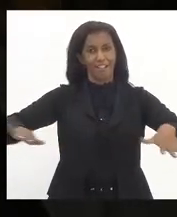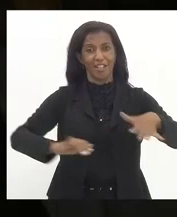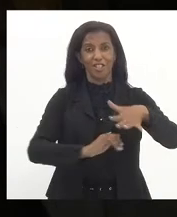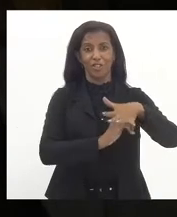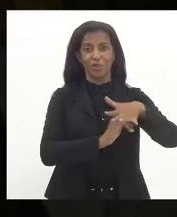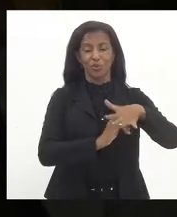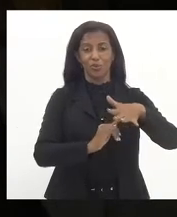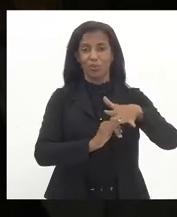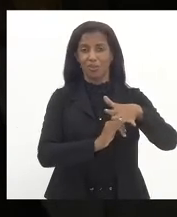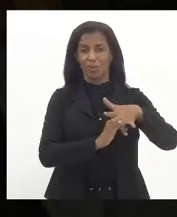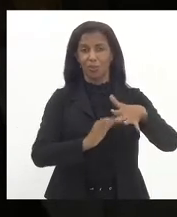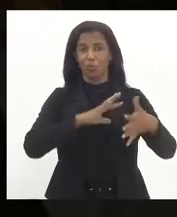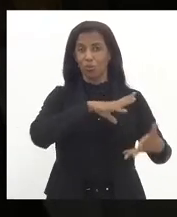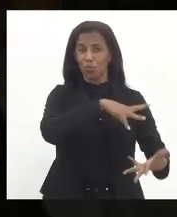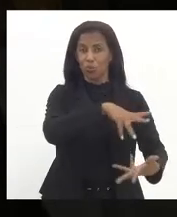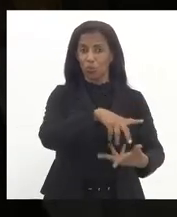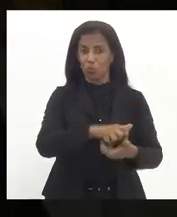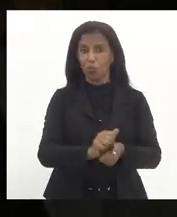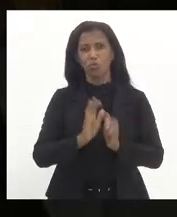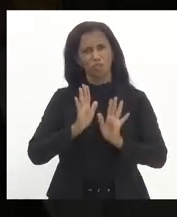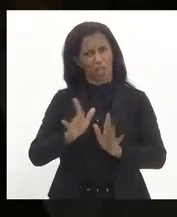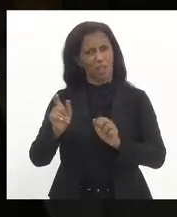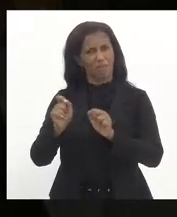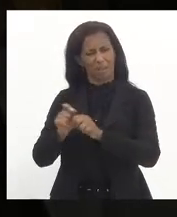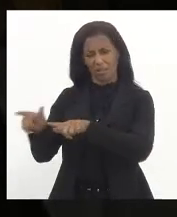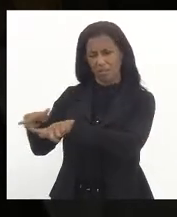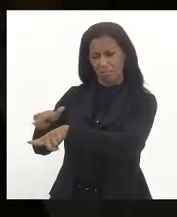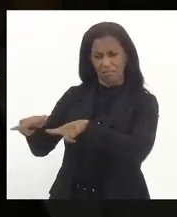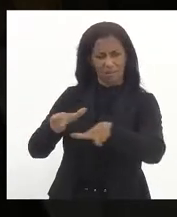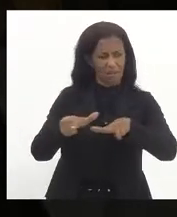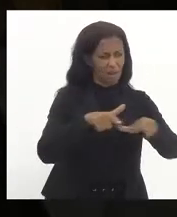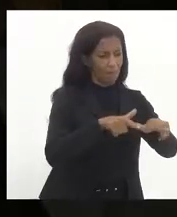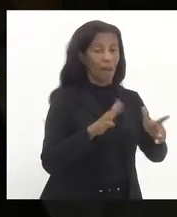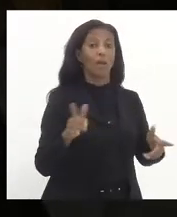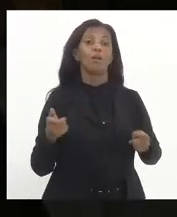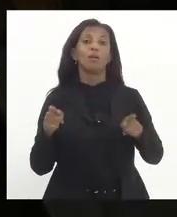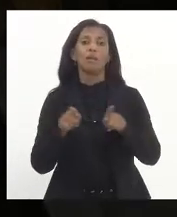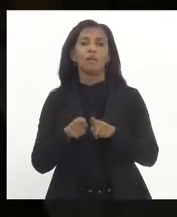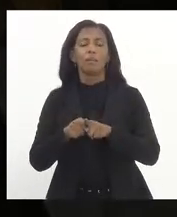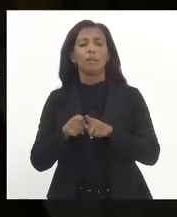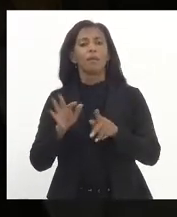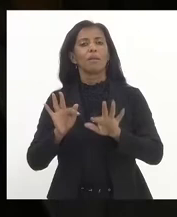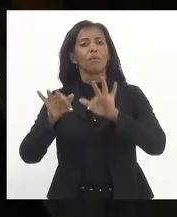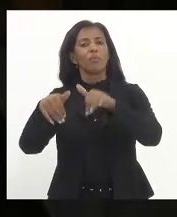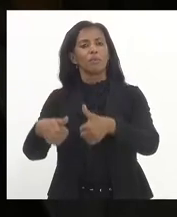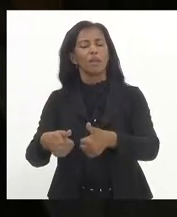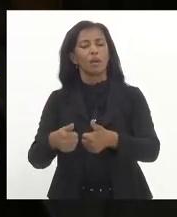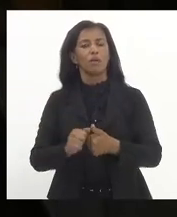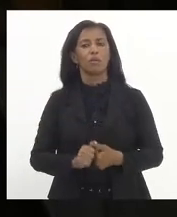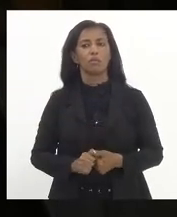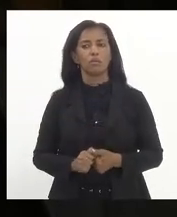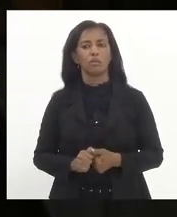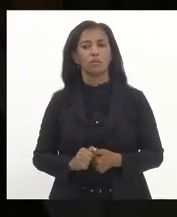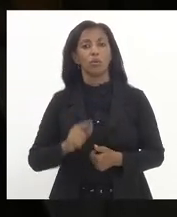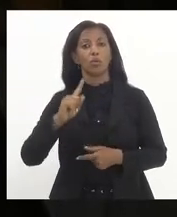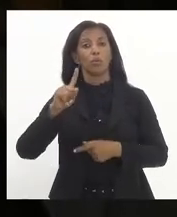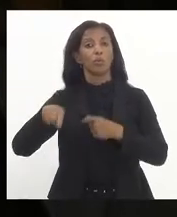instituições do mundo inteiro fazem projeções de que até o final da próxima